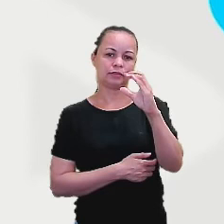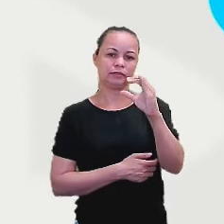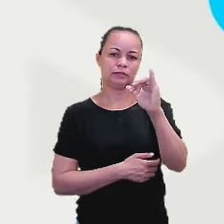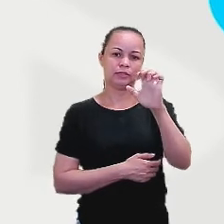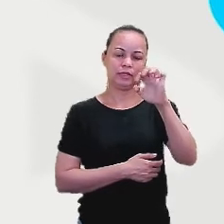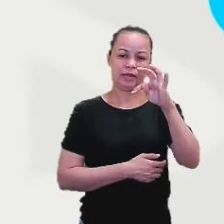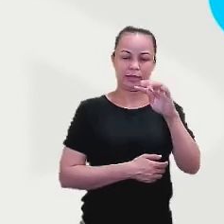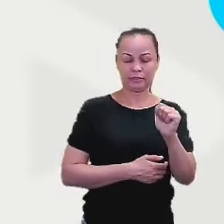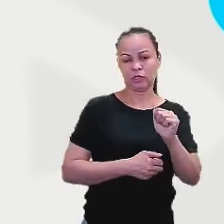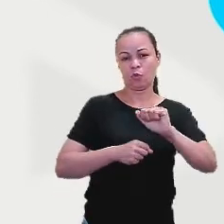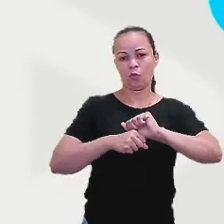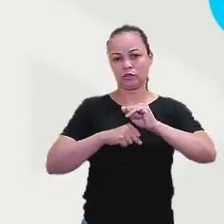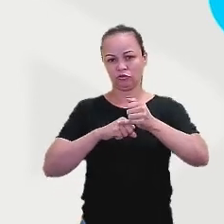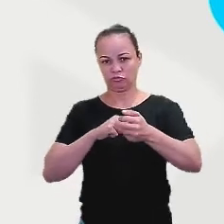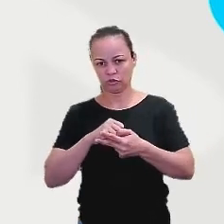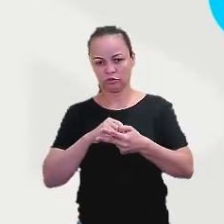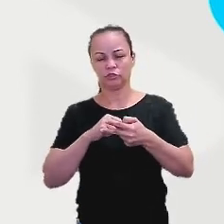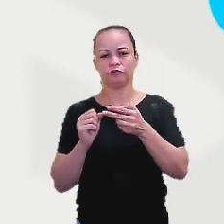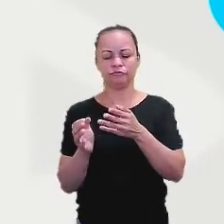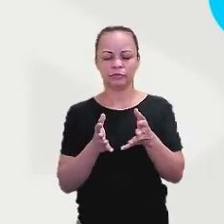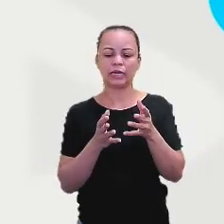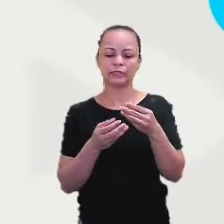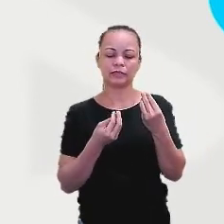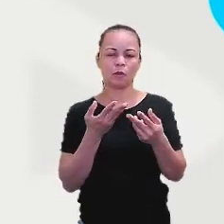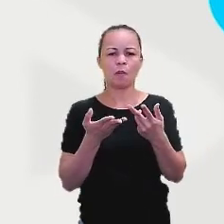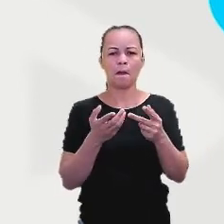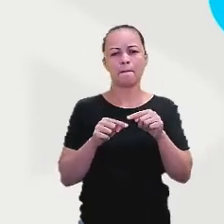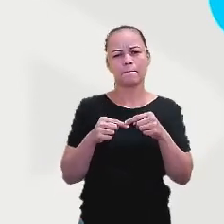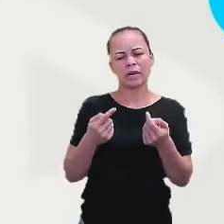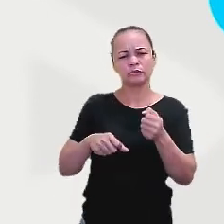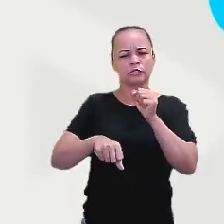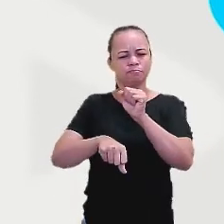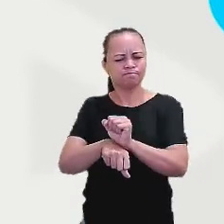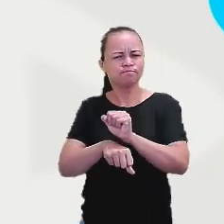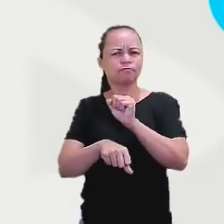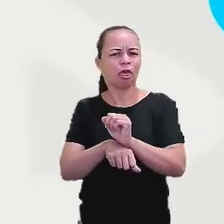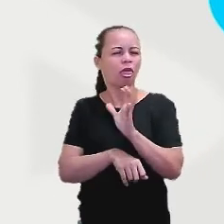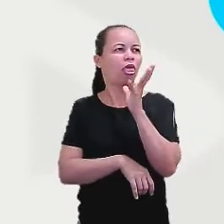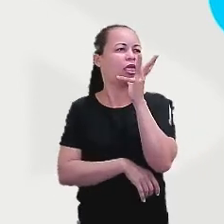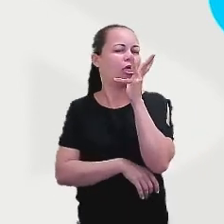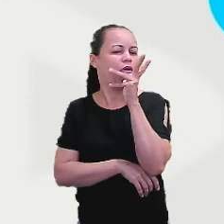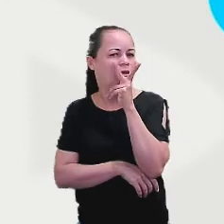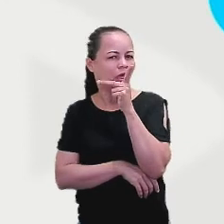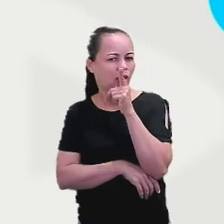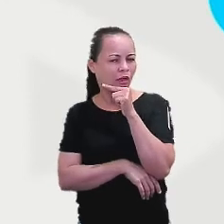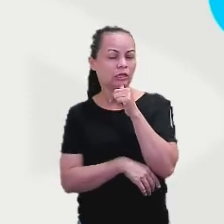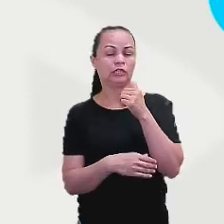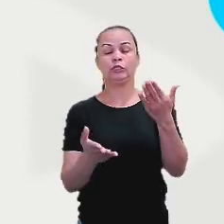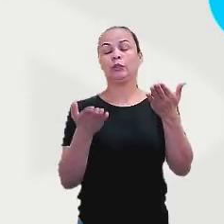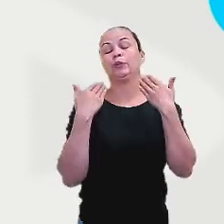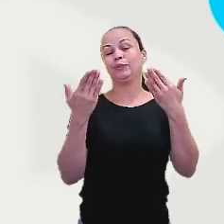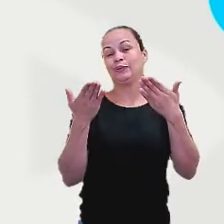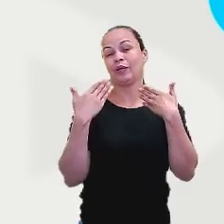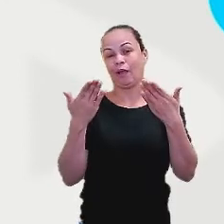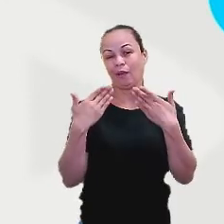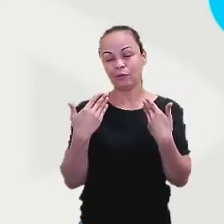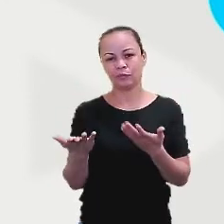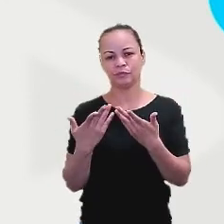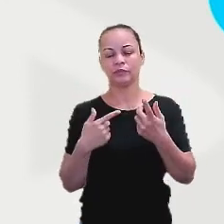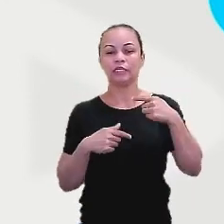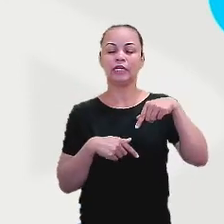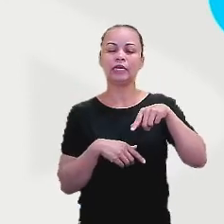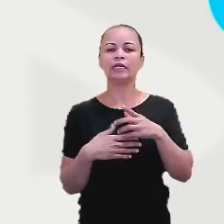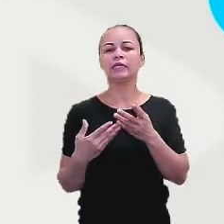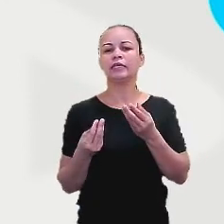Então, ele diz que costuma ser paciente, mas foram ali muito tempo esperando, no calor, não tinha nem um gibi para ler. E aí, ele